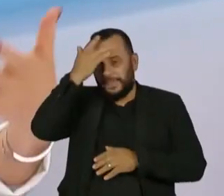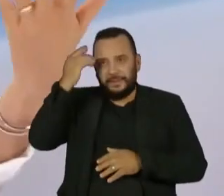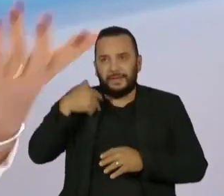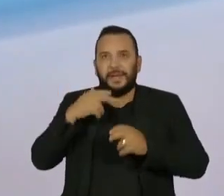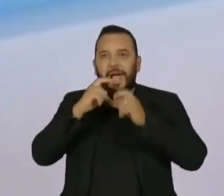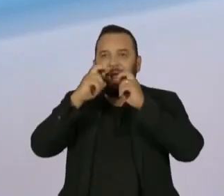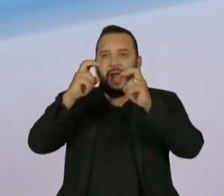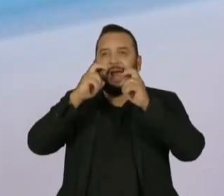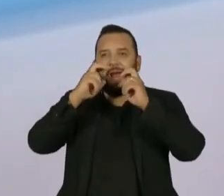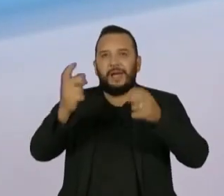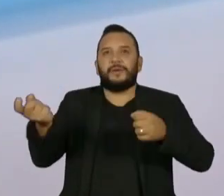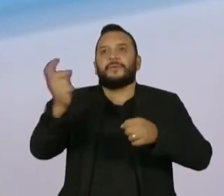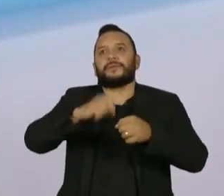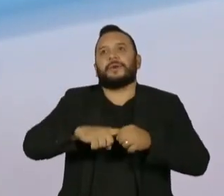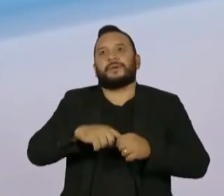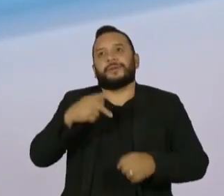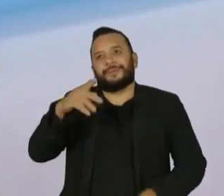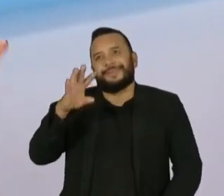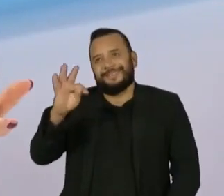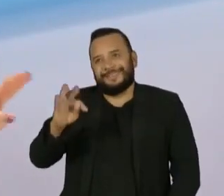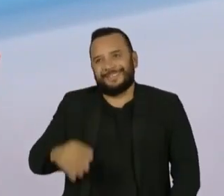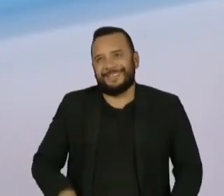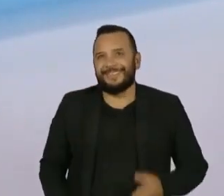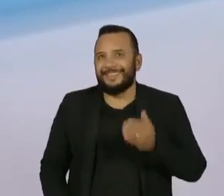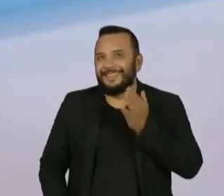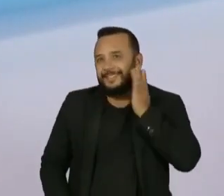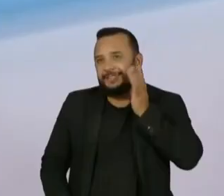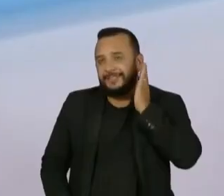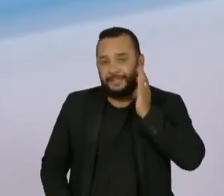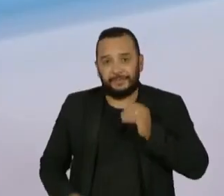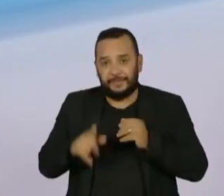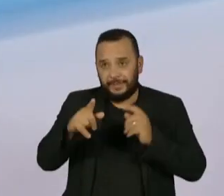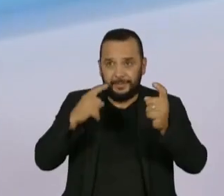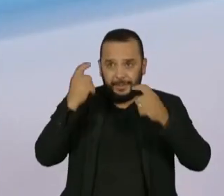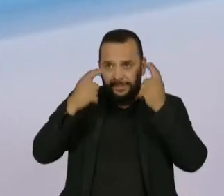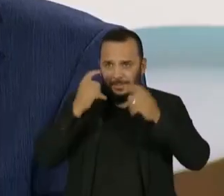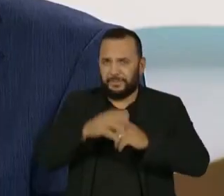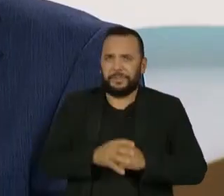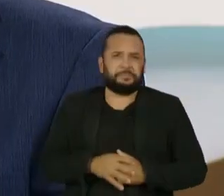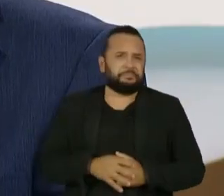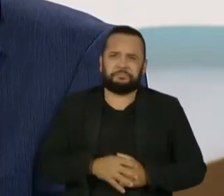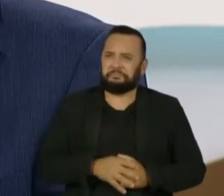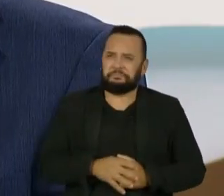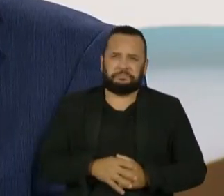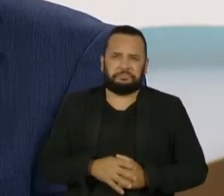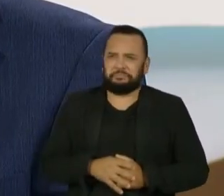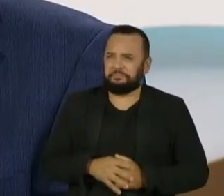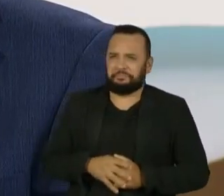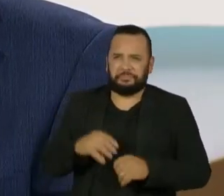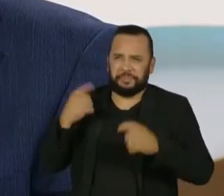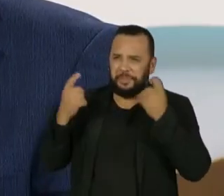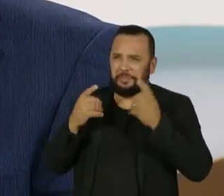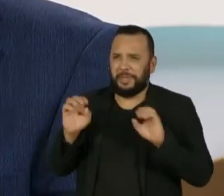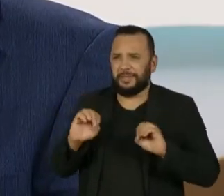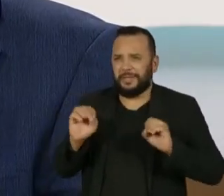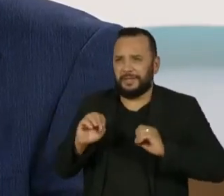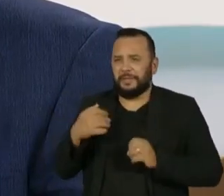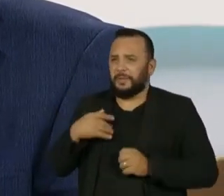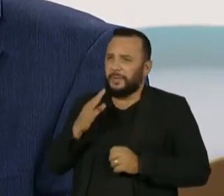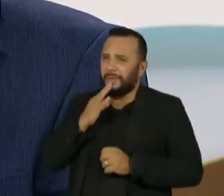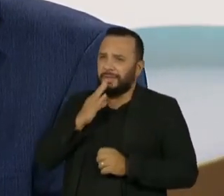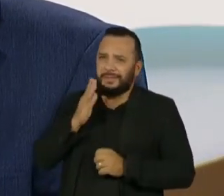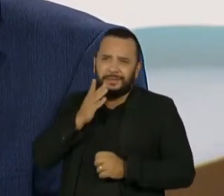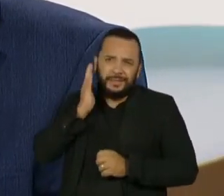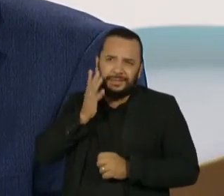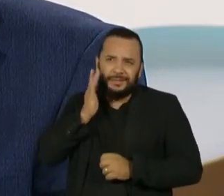plateia, volta para o PT, Tarcísio. Essa sedução petista preocupa? De jeito nenhum. Eu conheço Tarcísio, conheço